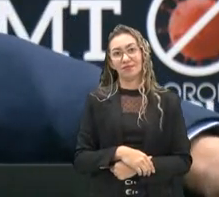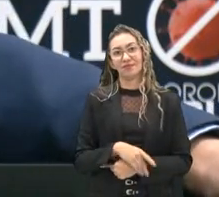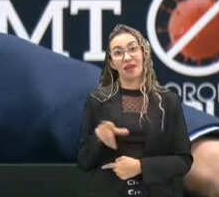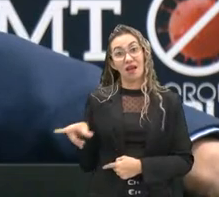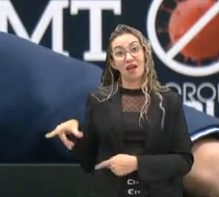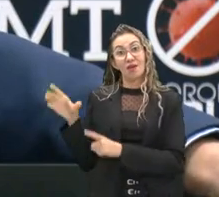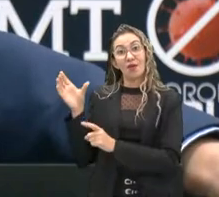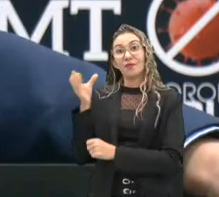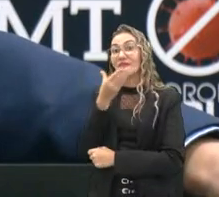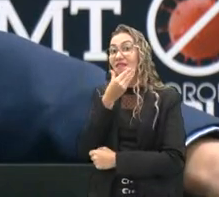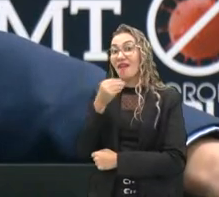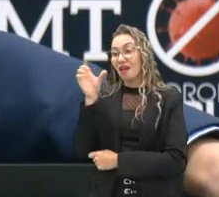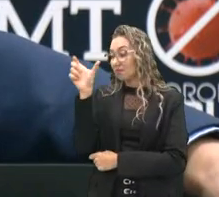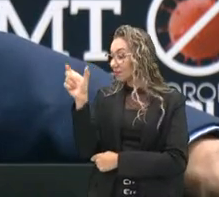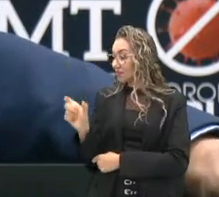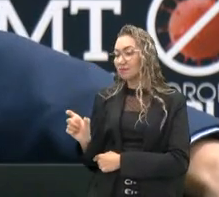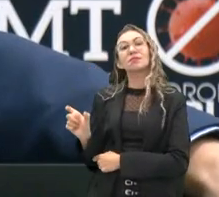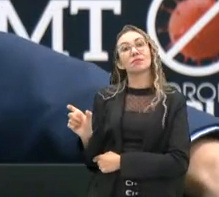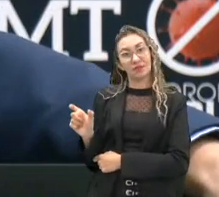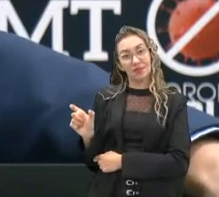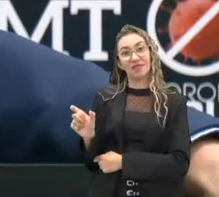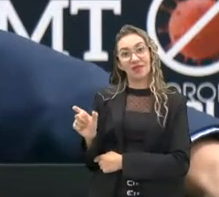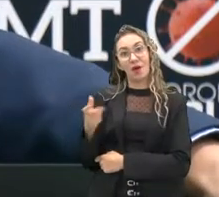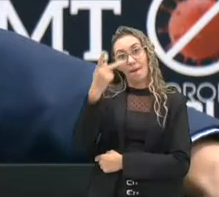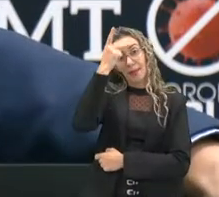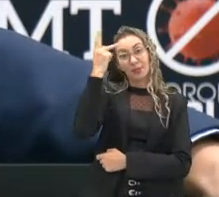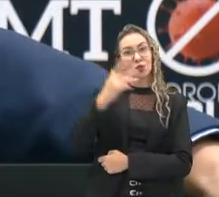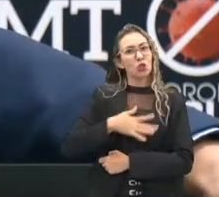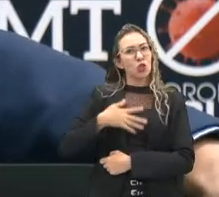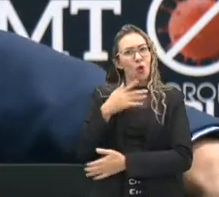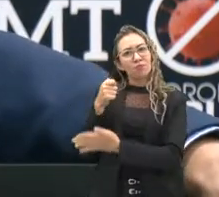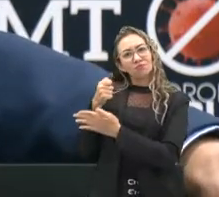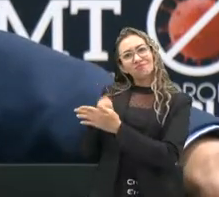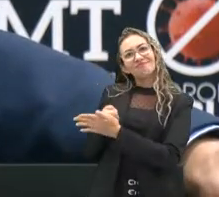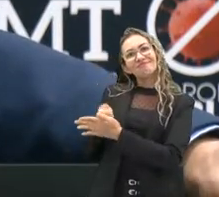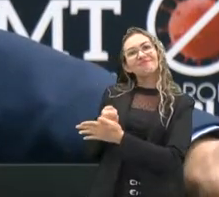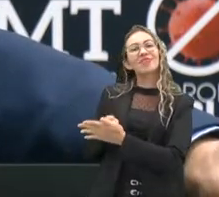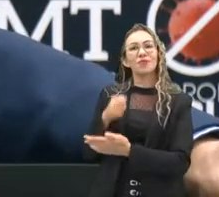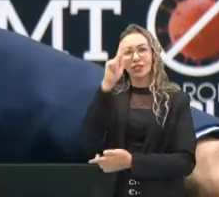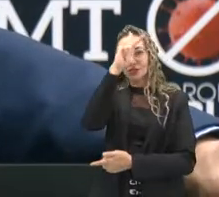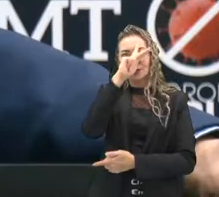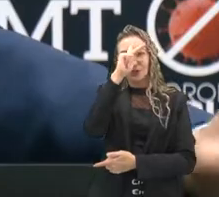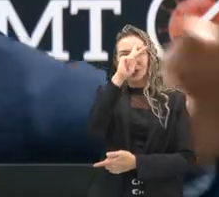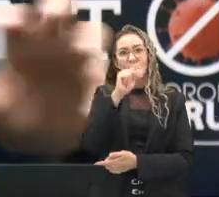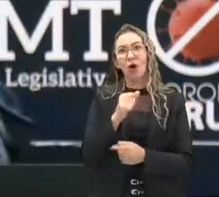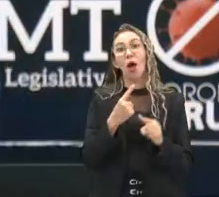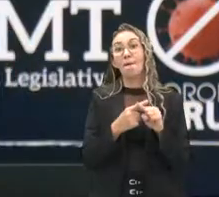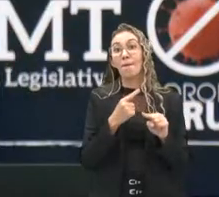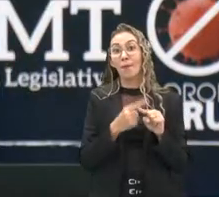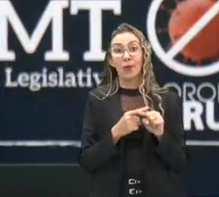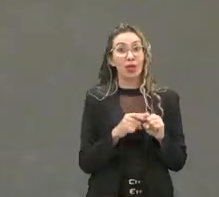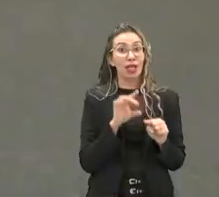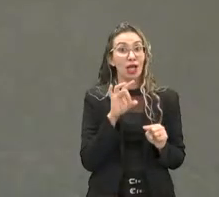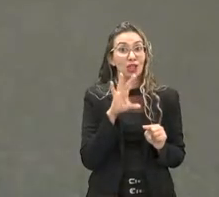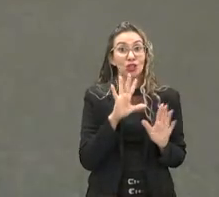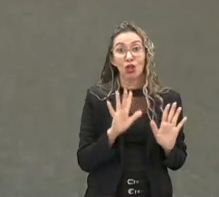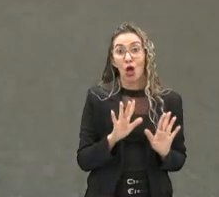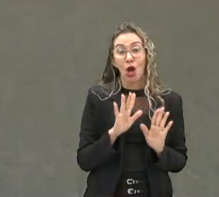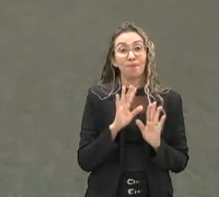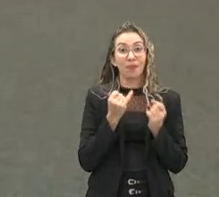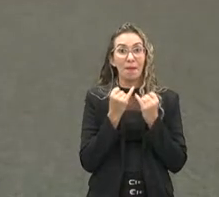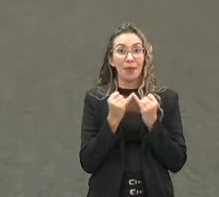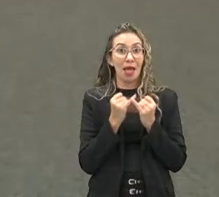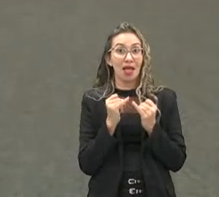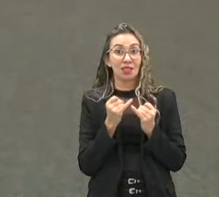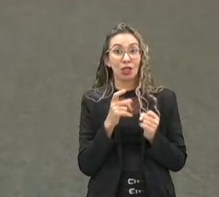Filinto, para os que o defendem, porque parece que só houve Filinto nos